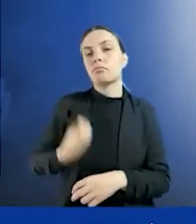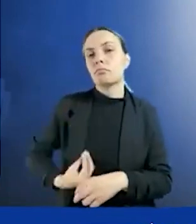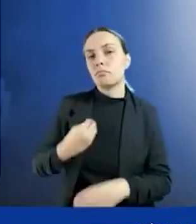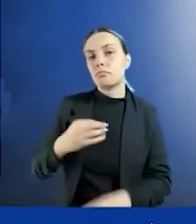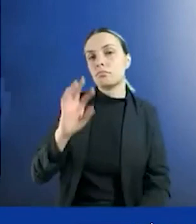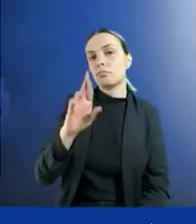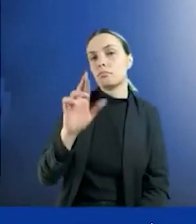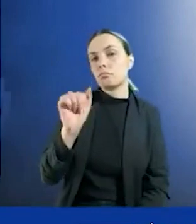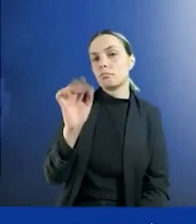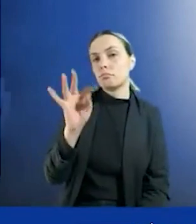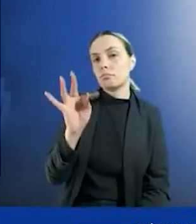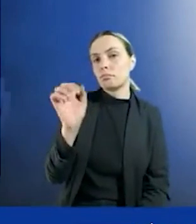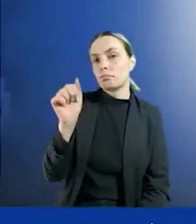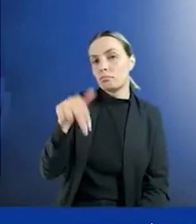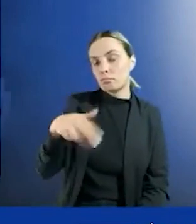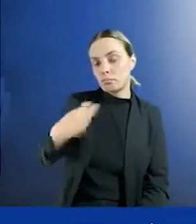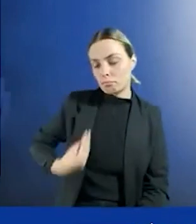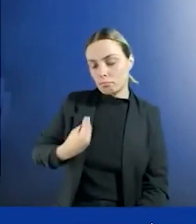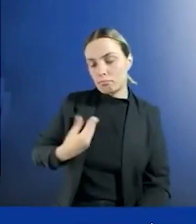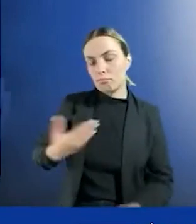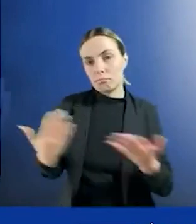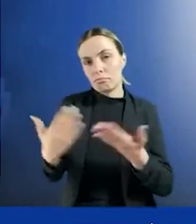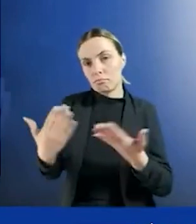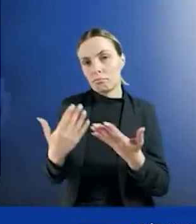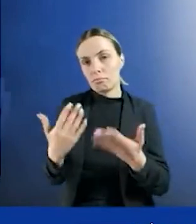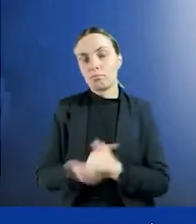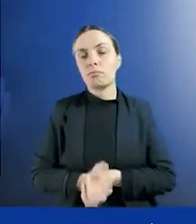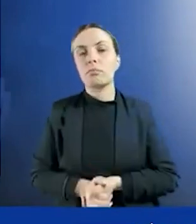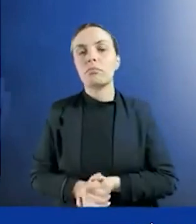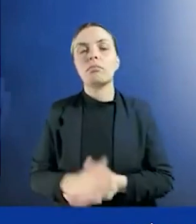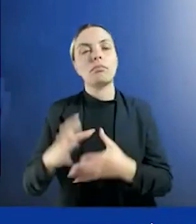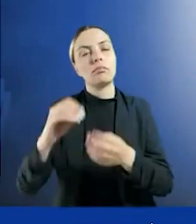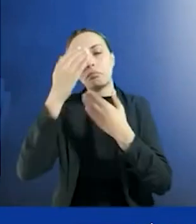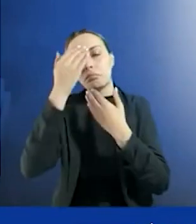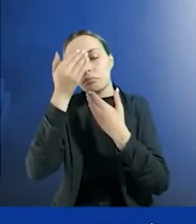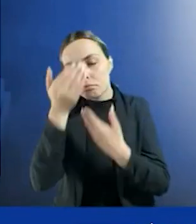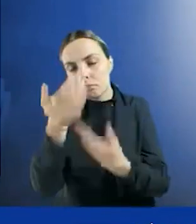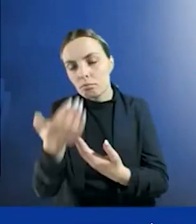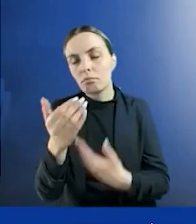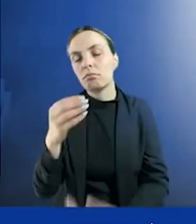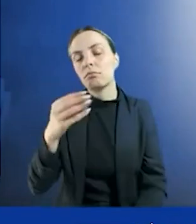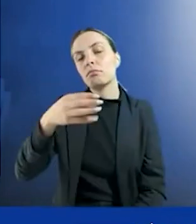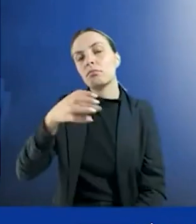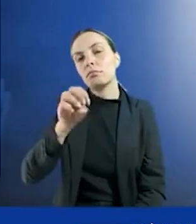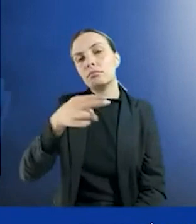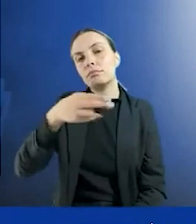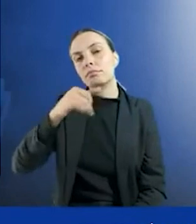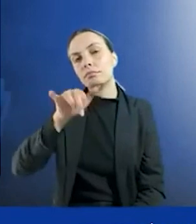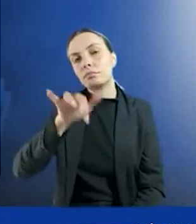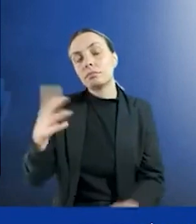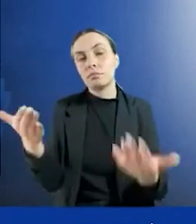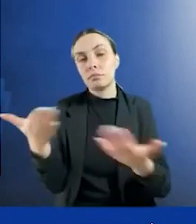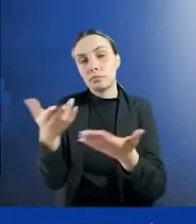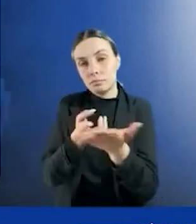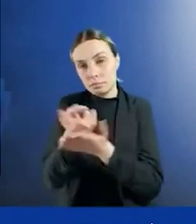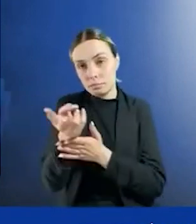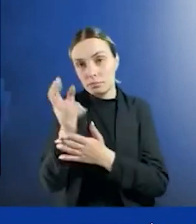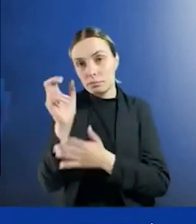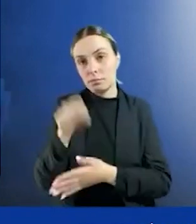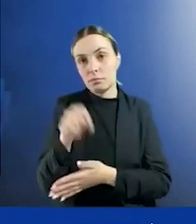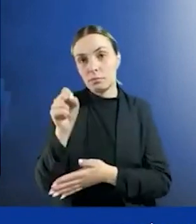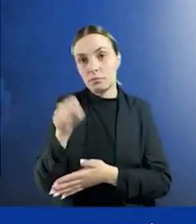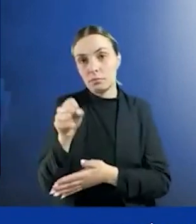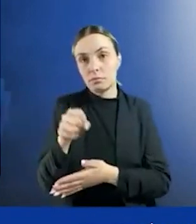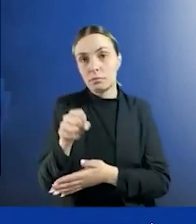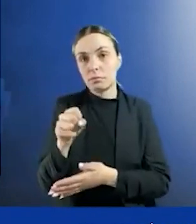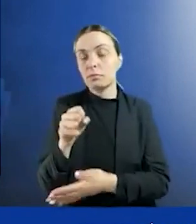momento conosco. Muito obrigado. Muito obrigado, Muni. Agora daremos sequência com a fala da doutora